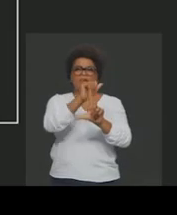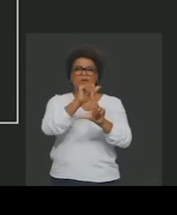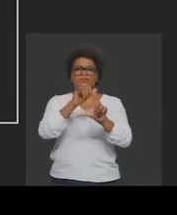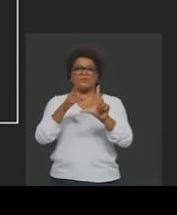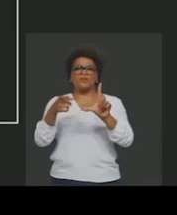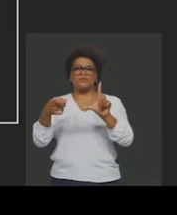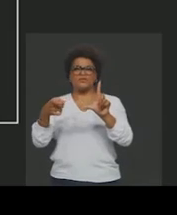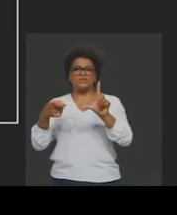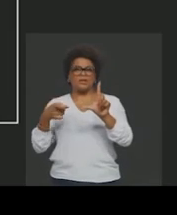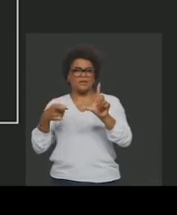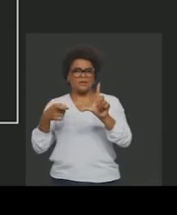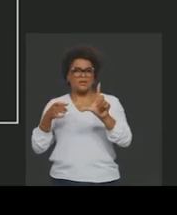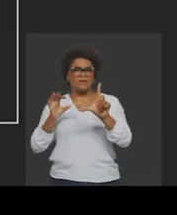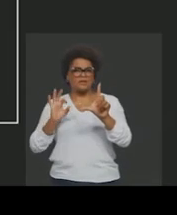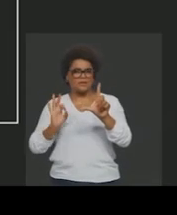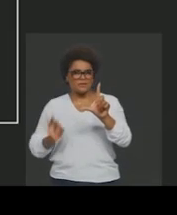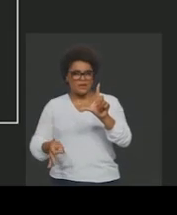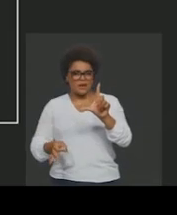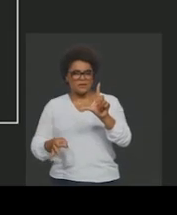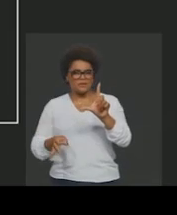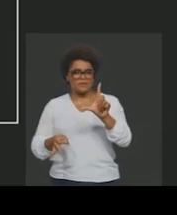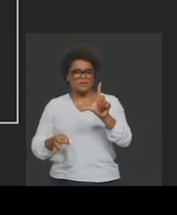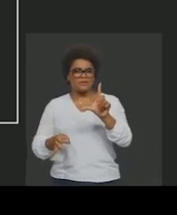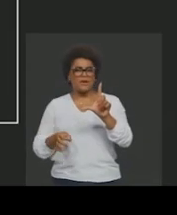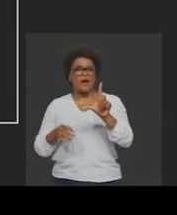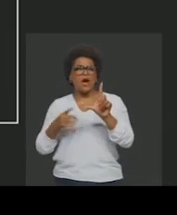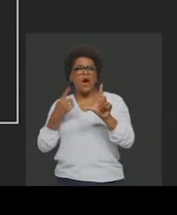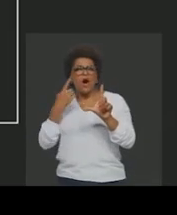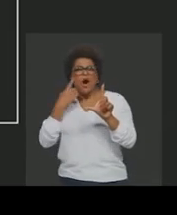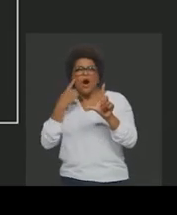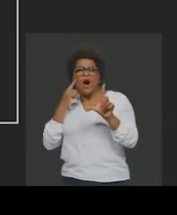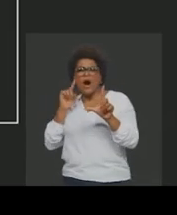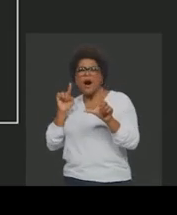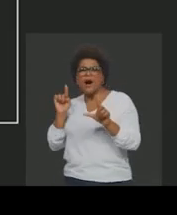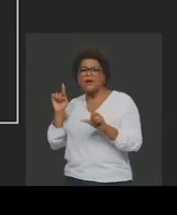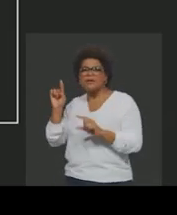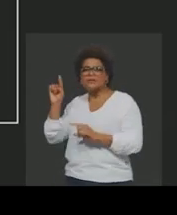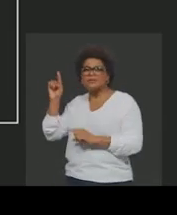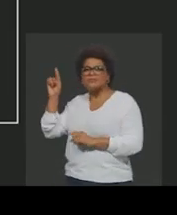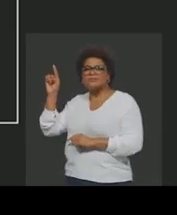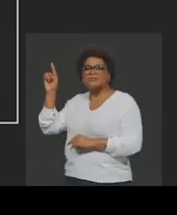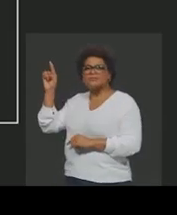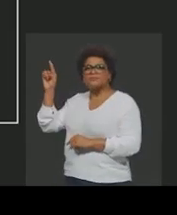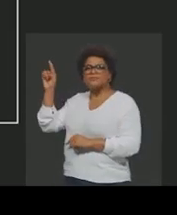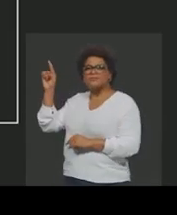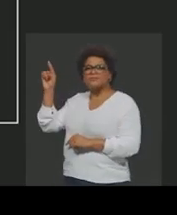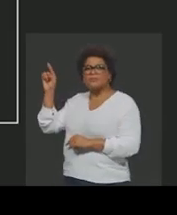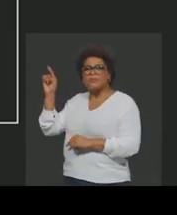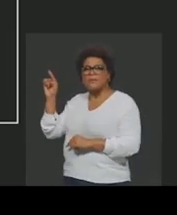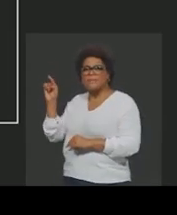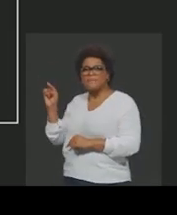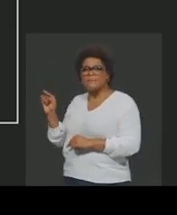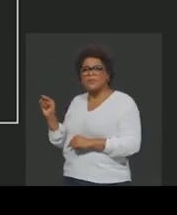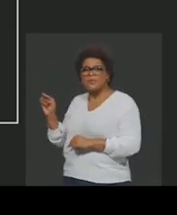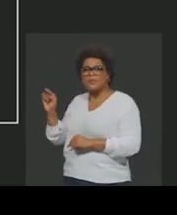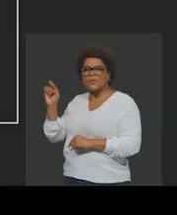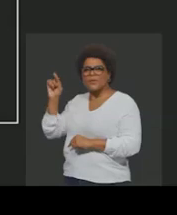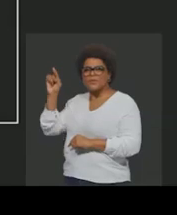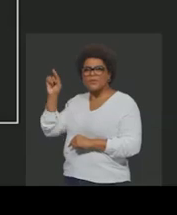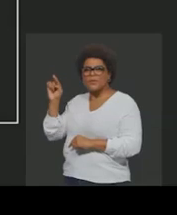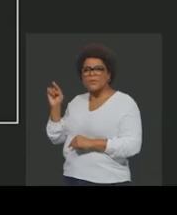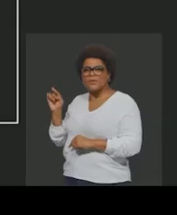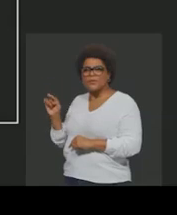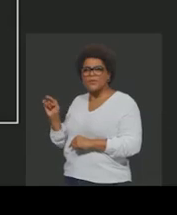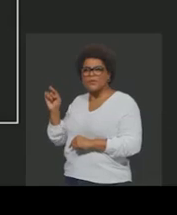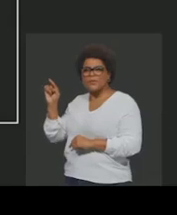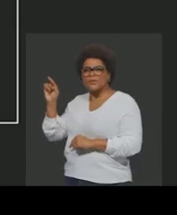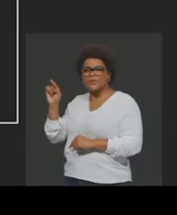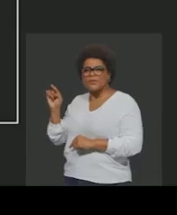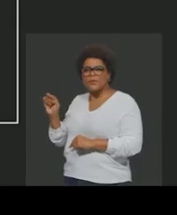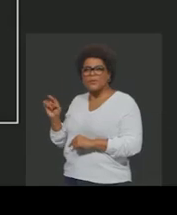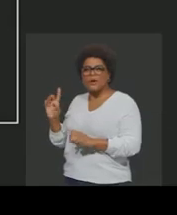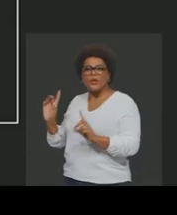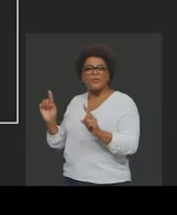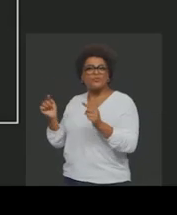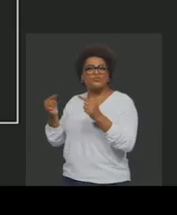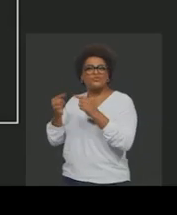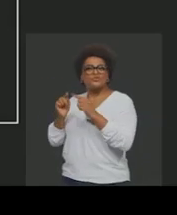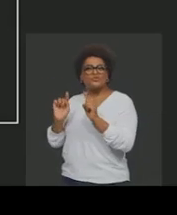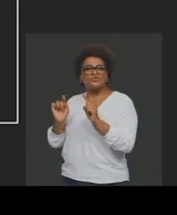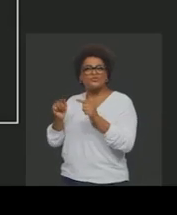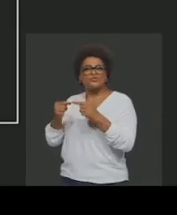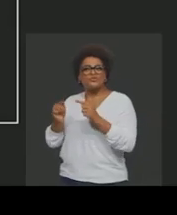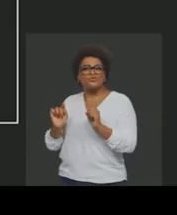de 9 ligado lá no 3, raiz de 16 ligado no 4 e raiz de 25 ligado no